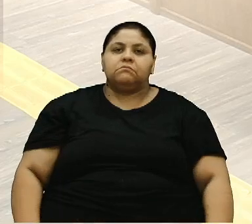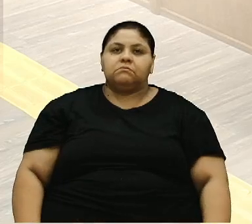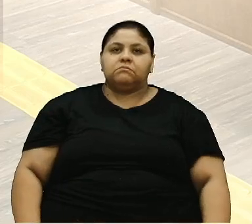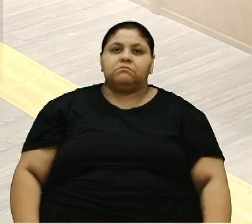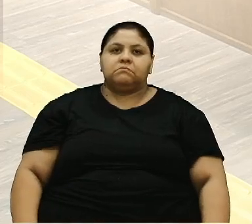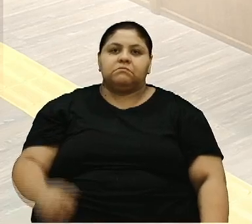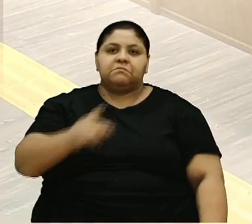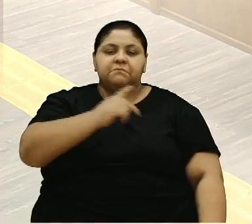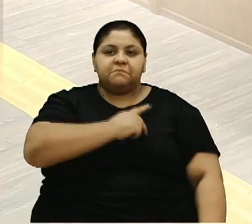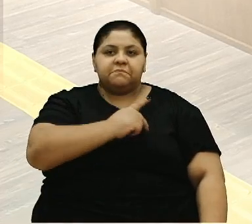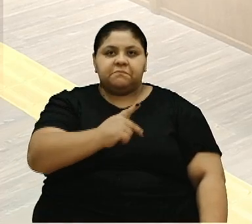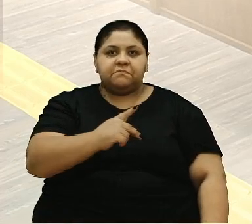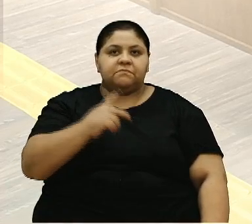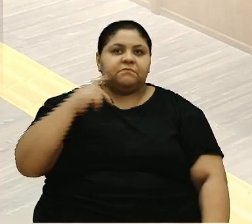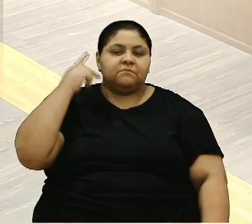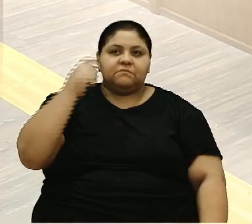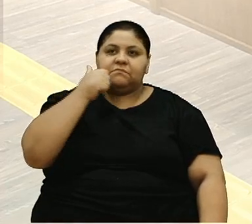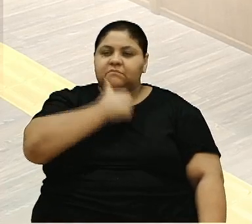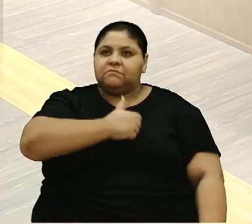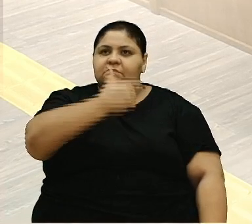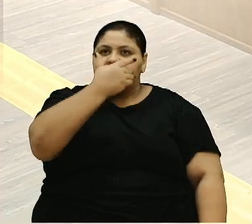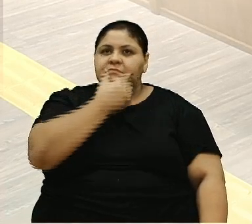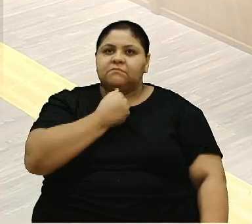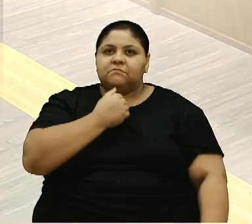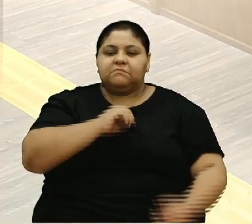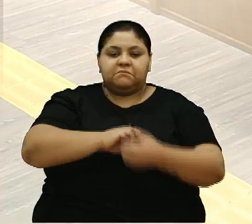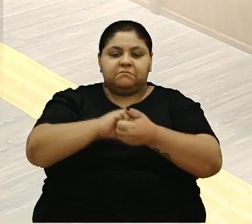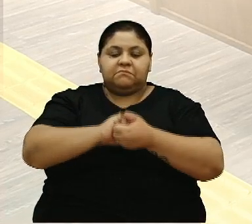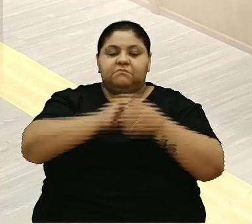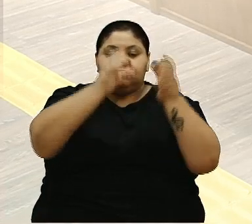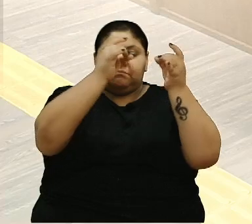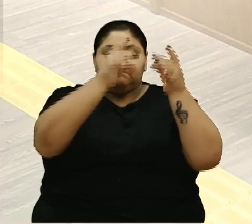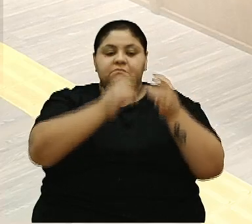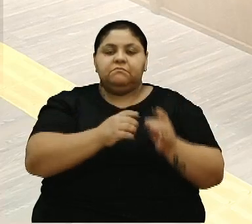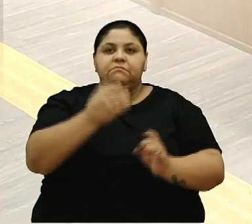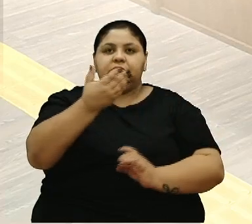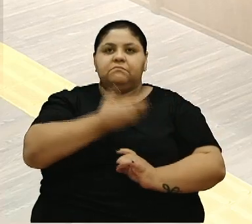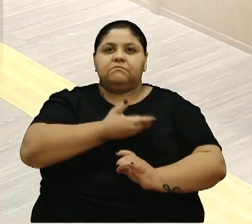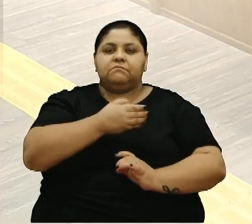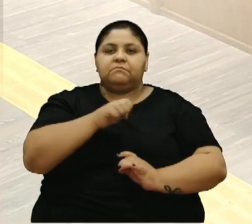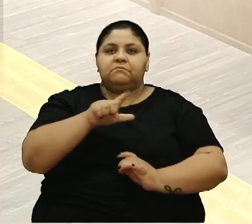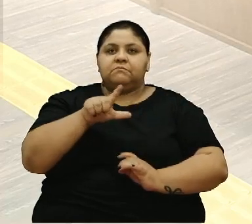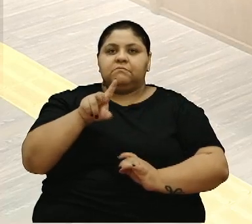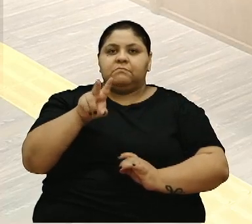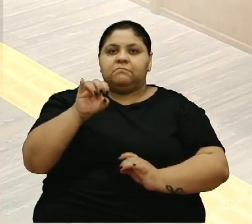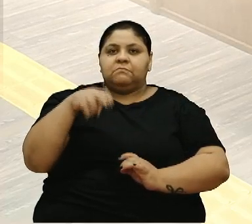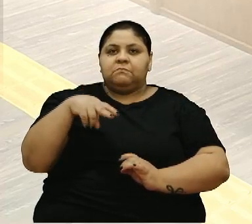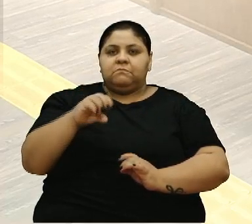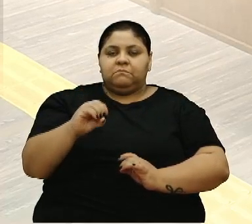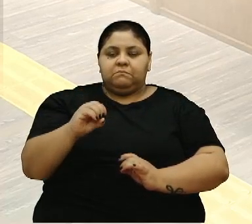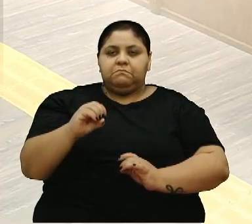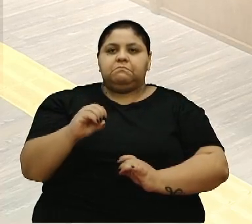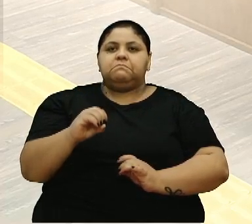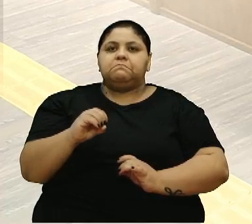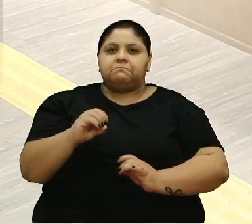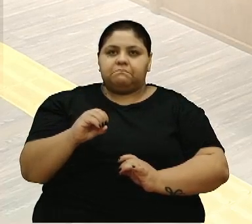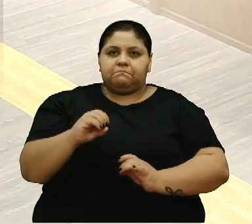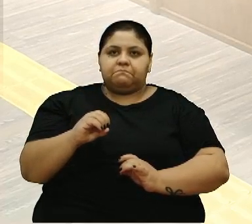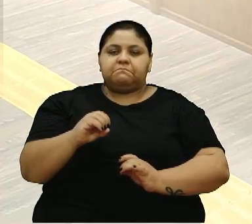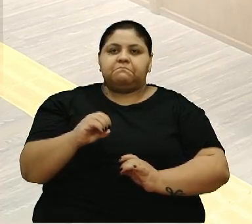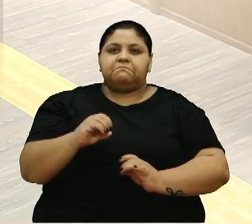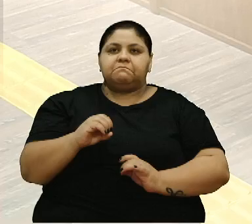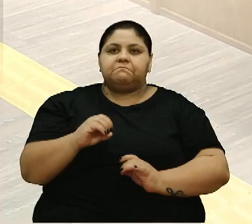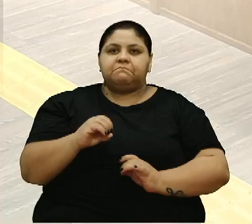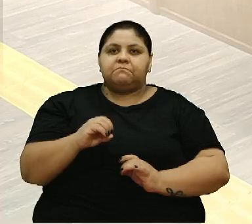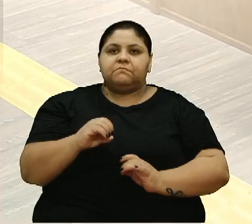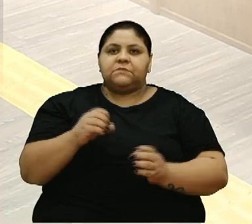Senhor presidente, senhoras vereadoras e senhores vereadores, uma saudação especial ao meu amigo Elvino Santos. Tanto faz e tanto fez pela